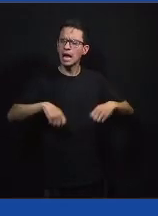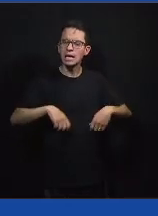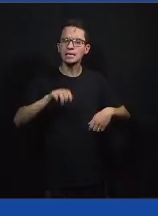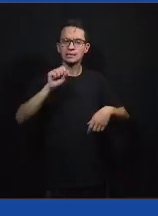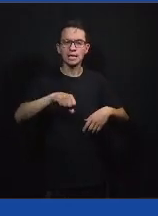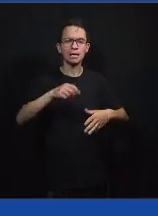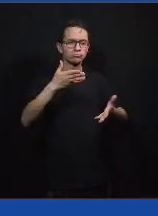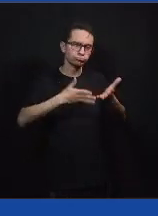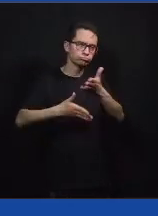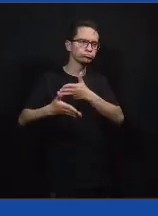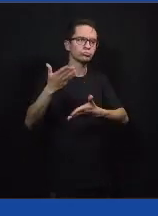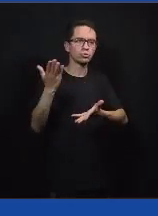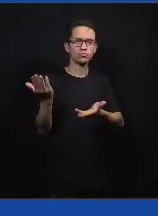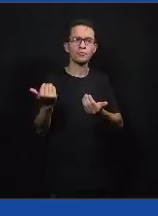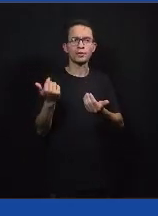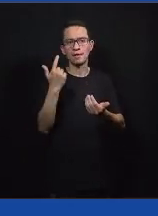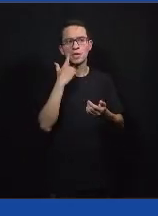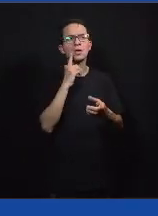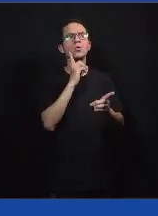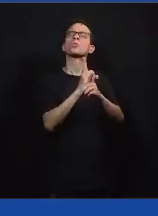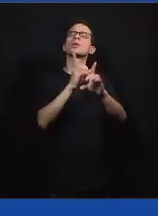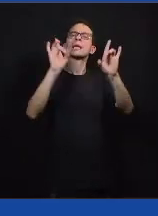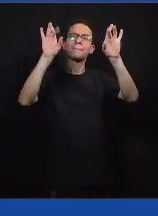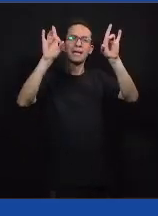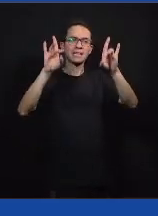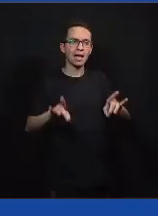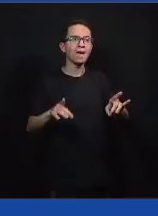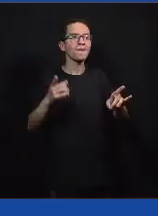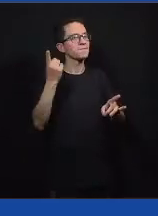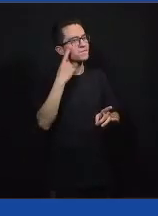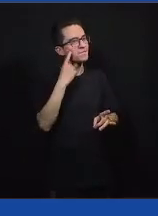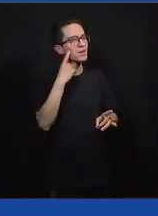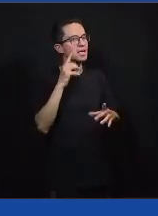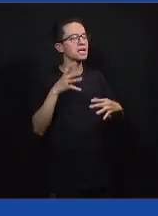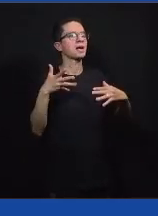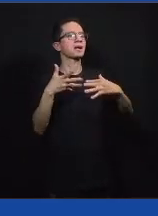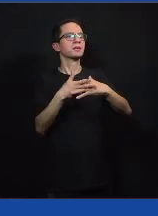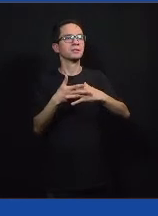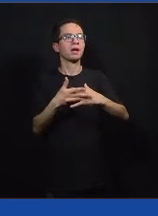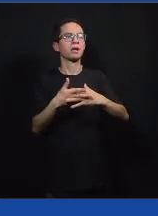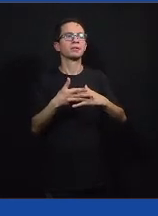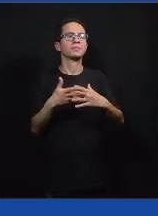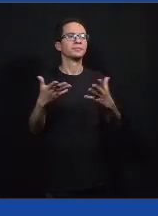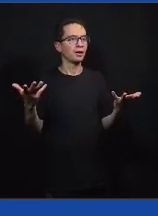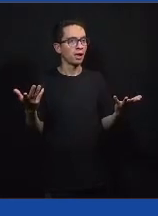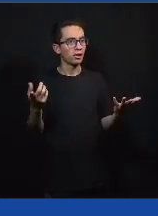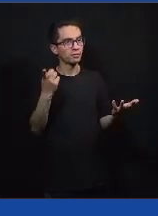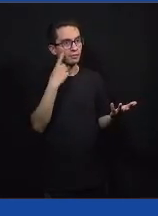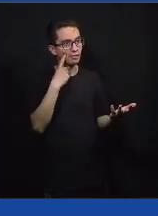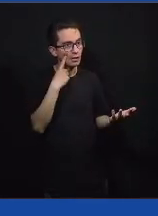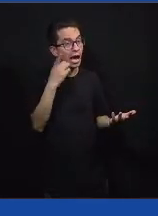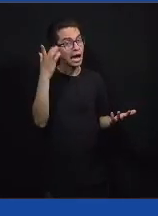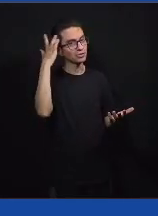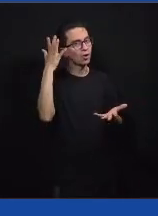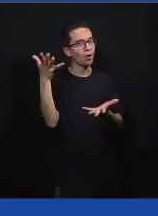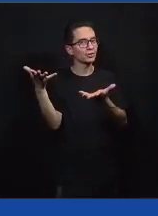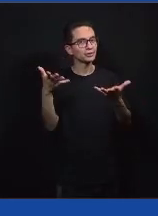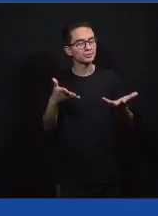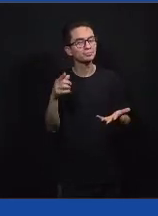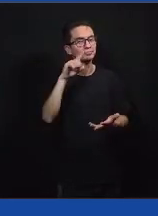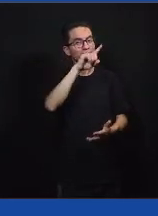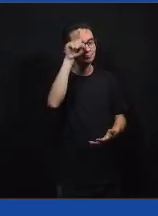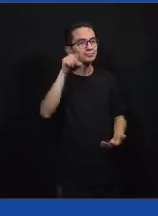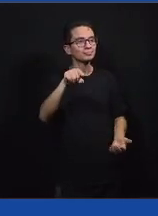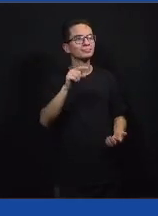jovens mais e a gente poderia junto com jovens de papel e que você gosta desse convite